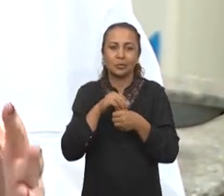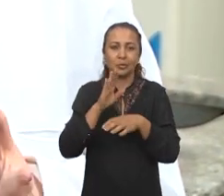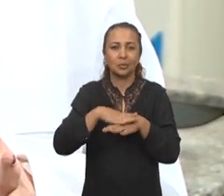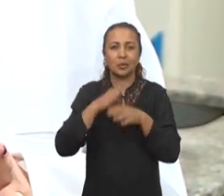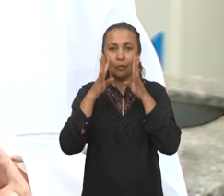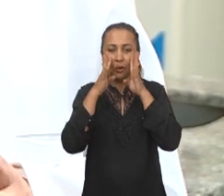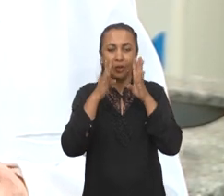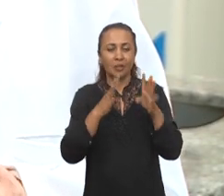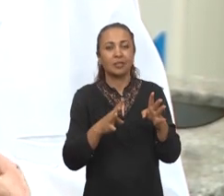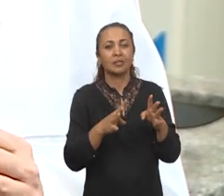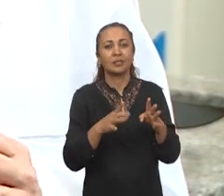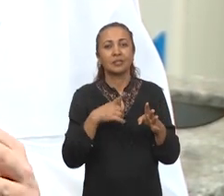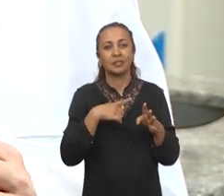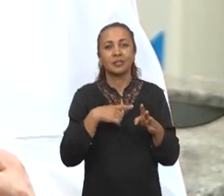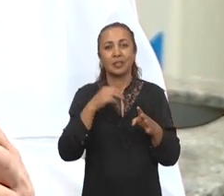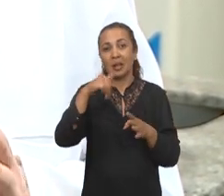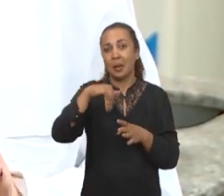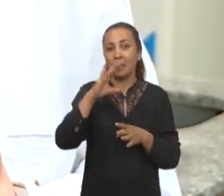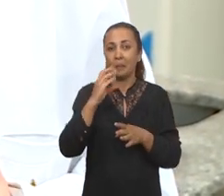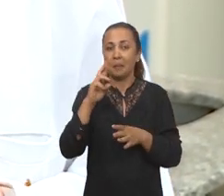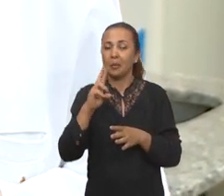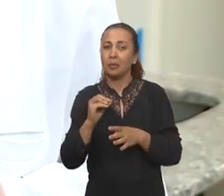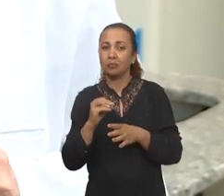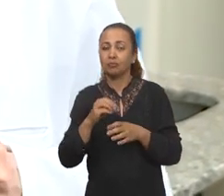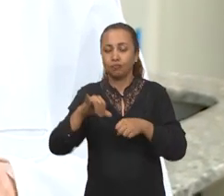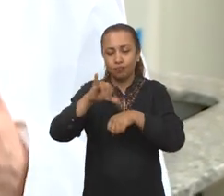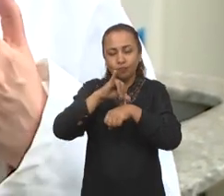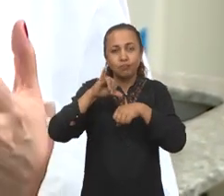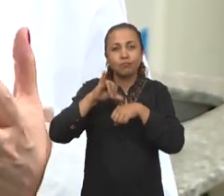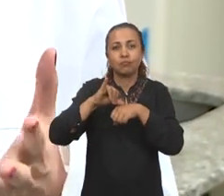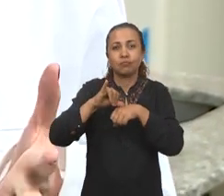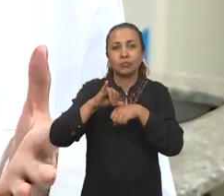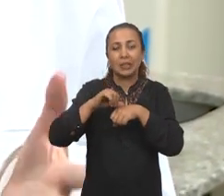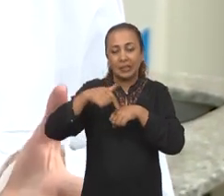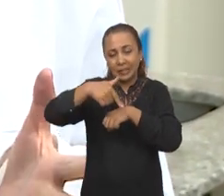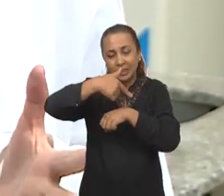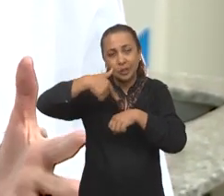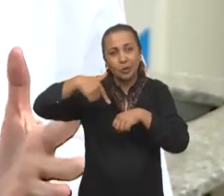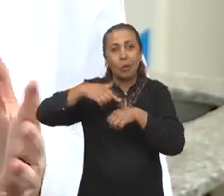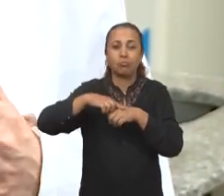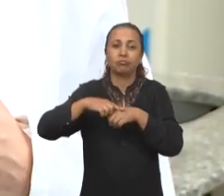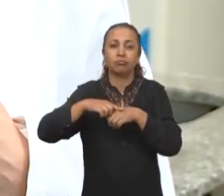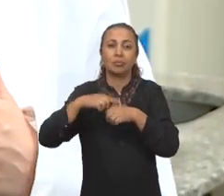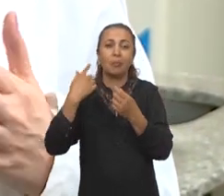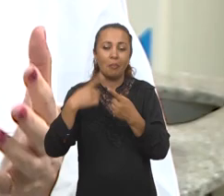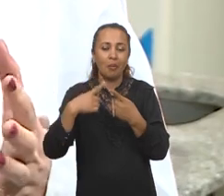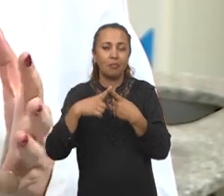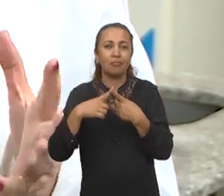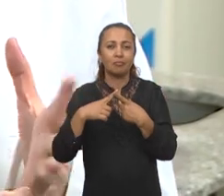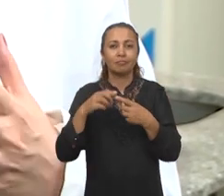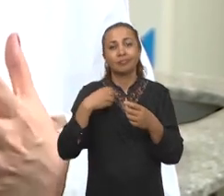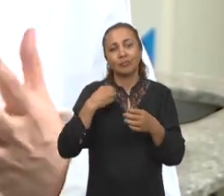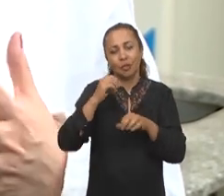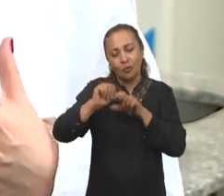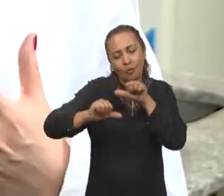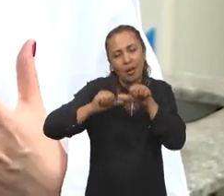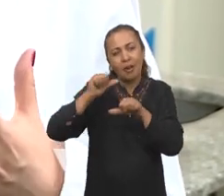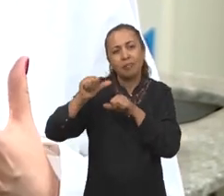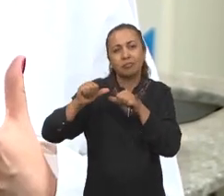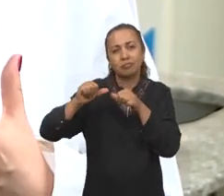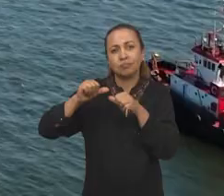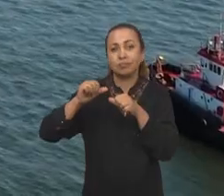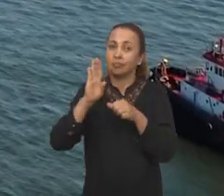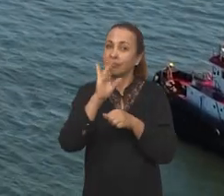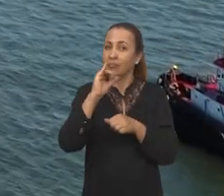principalmente focados na em microbiologia de petróleo porque os microrganismos participam de vários ciclos